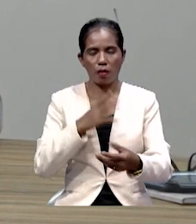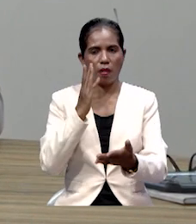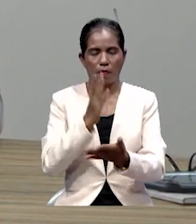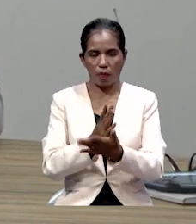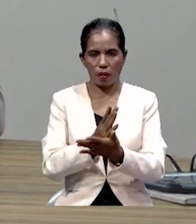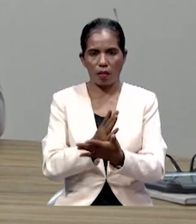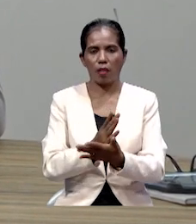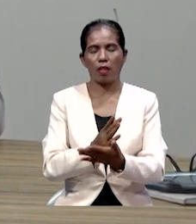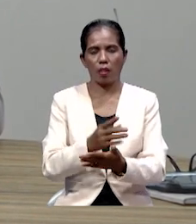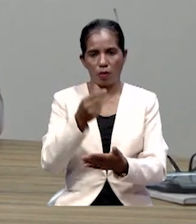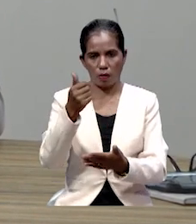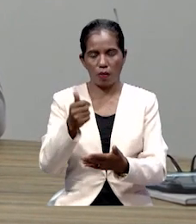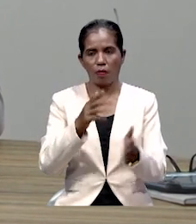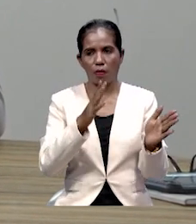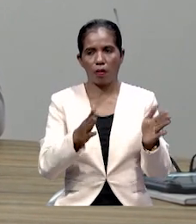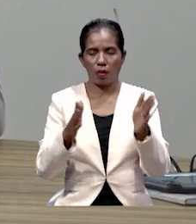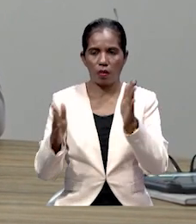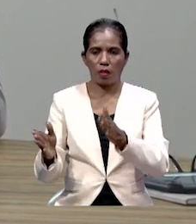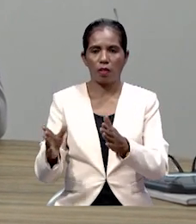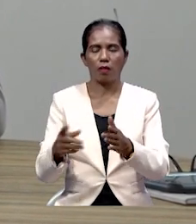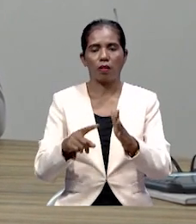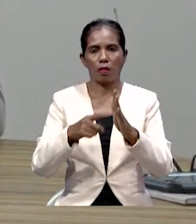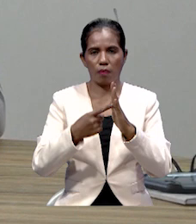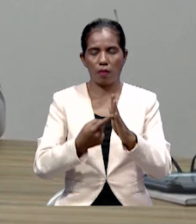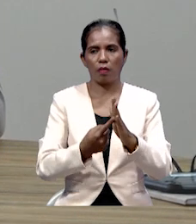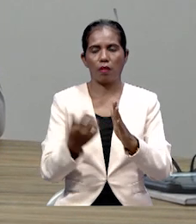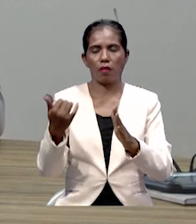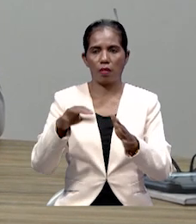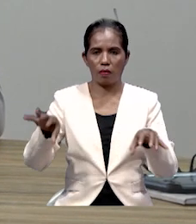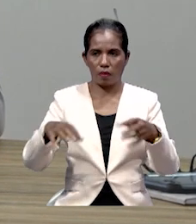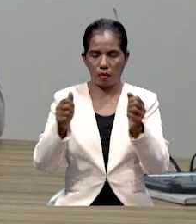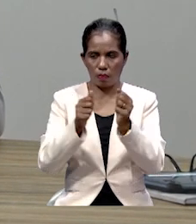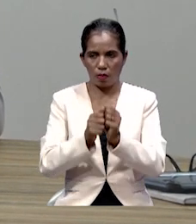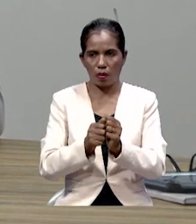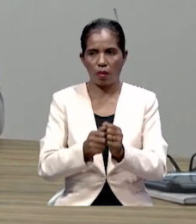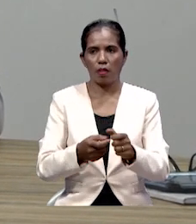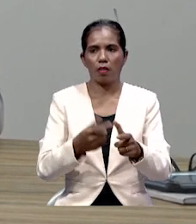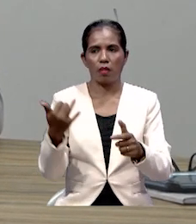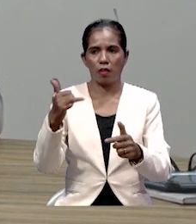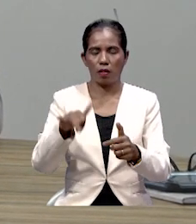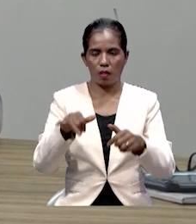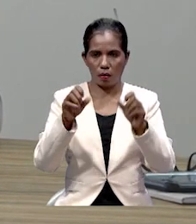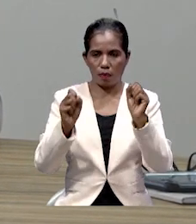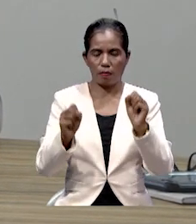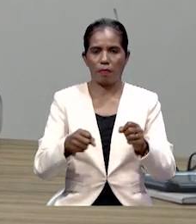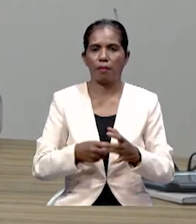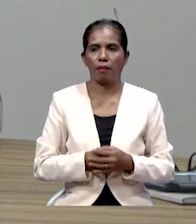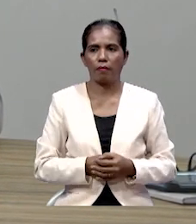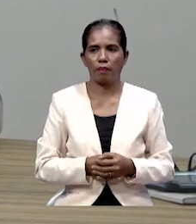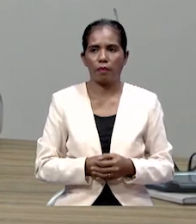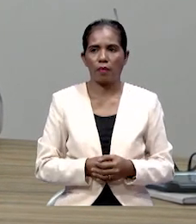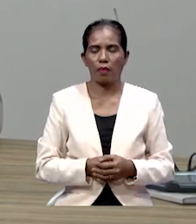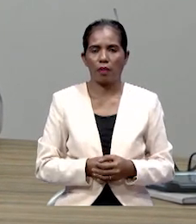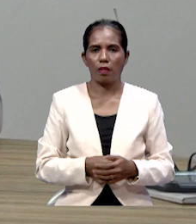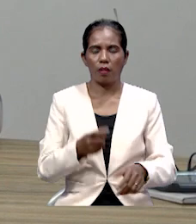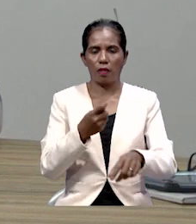tuan processo de homologação para ir a contrato, para tu não é, bele, ir a bibam